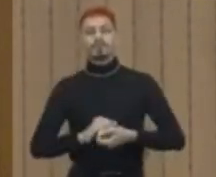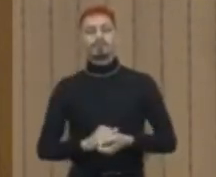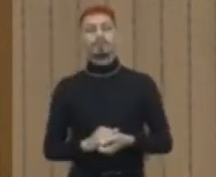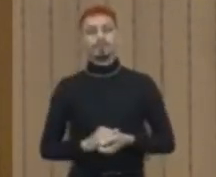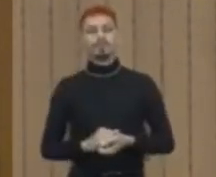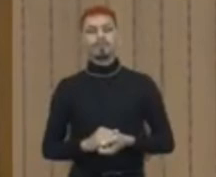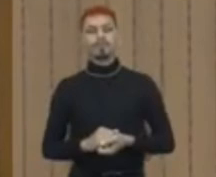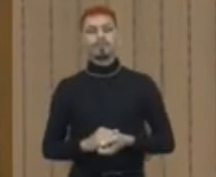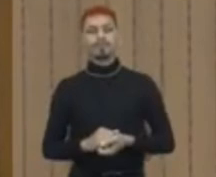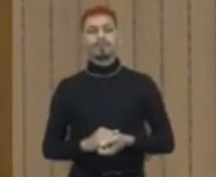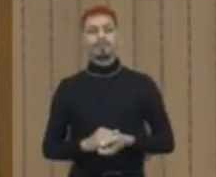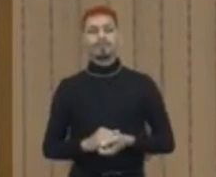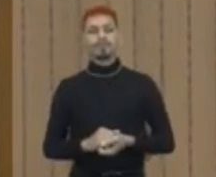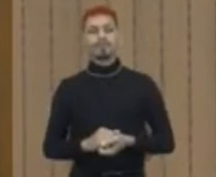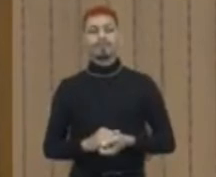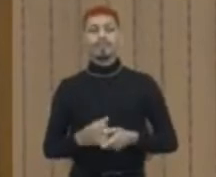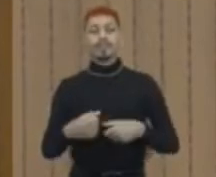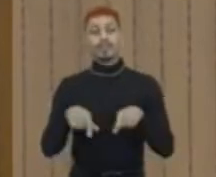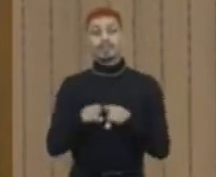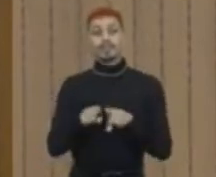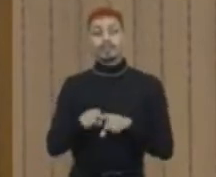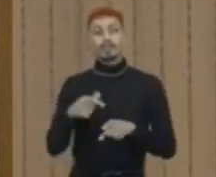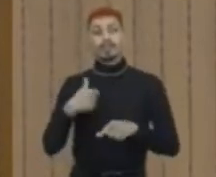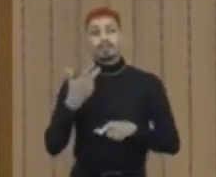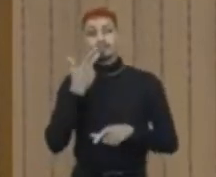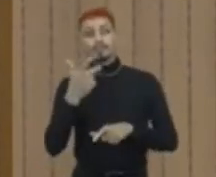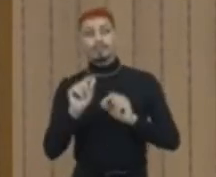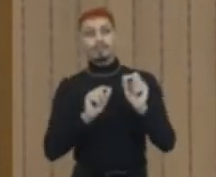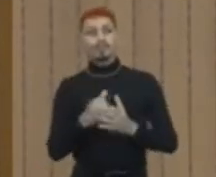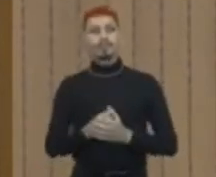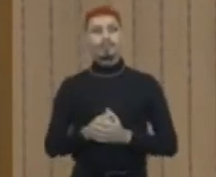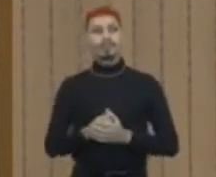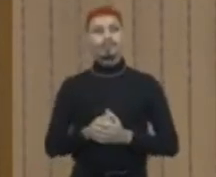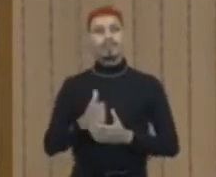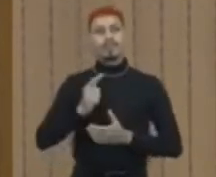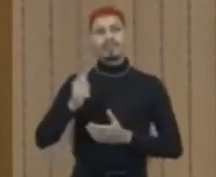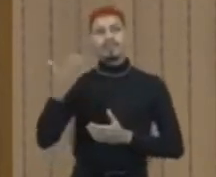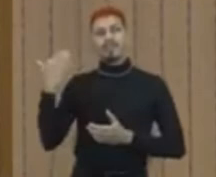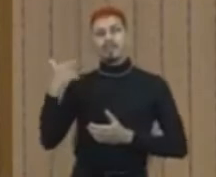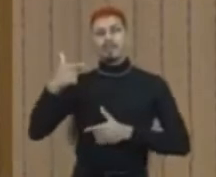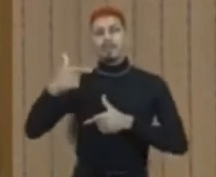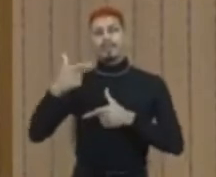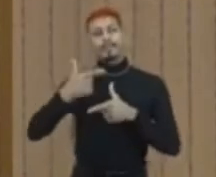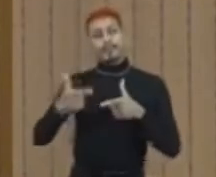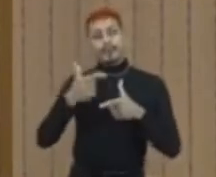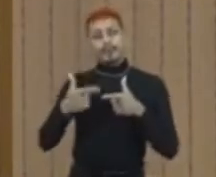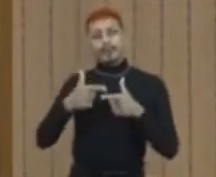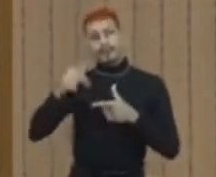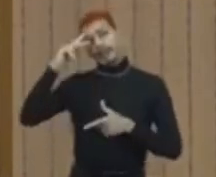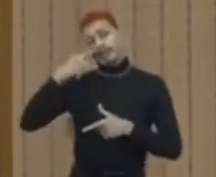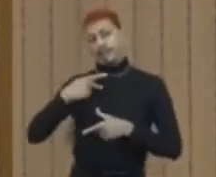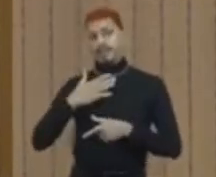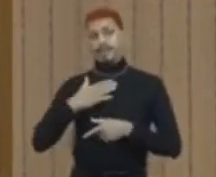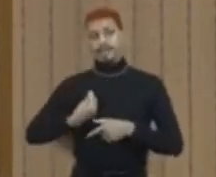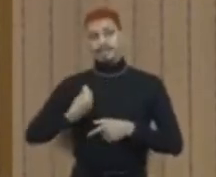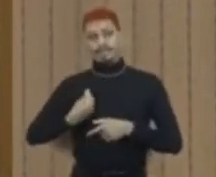E também ressalto aqui, e uma questão, tive problemas, questões pessoais bastante sérias nos últimos